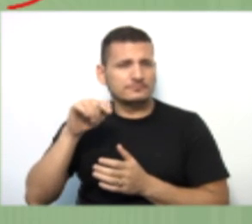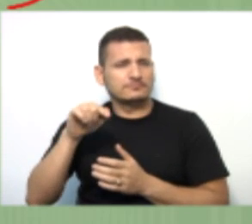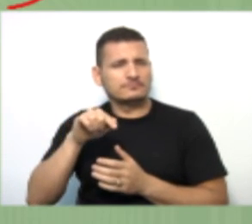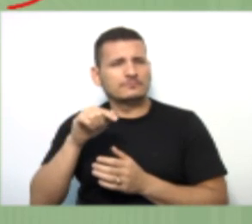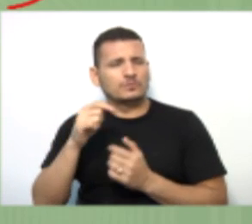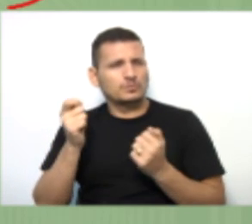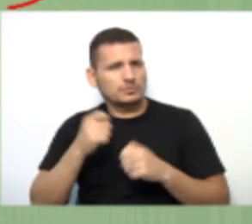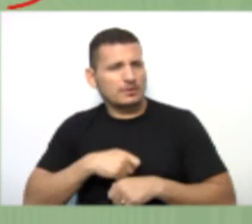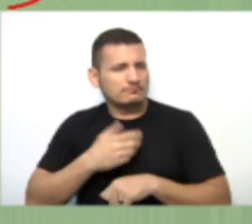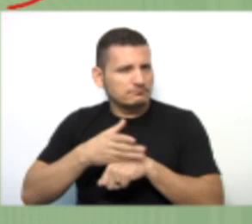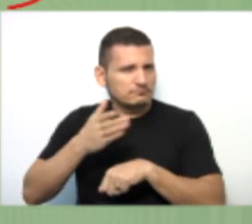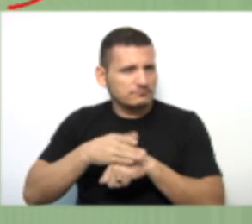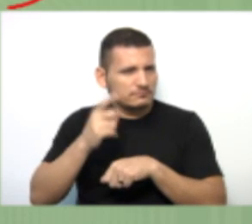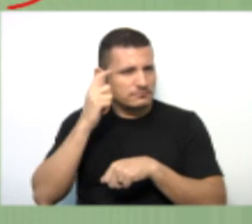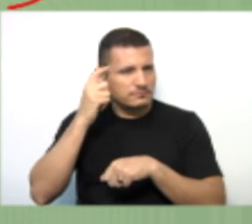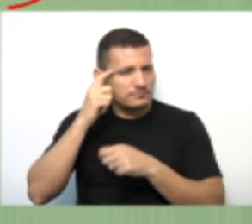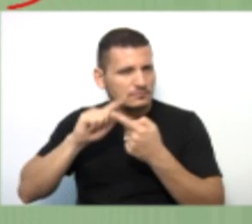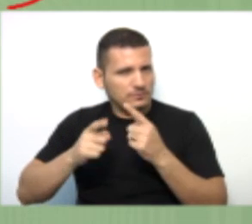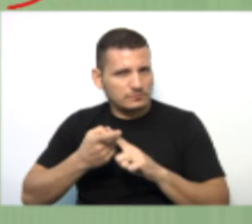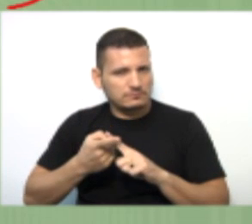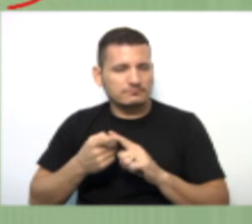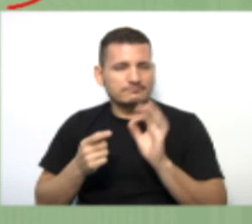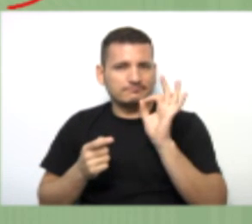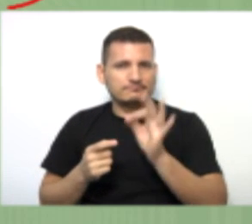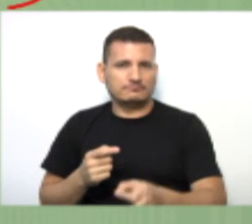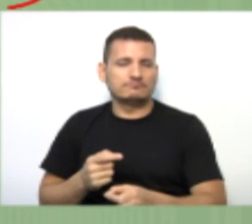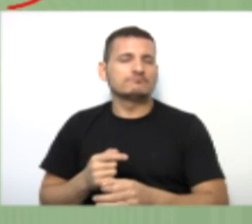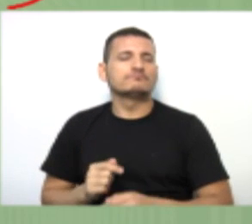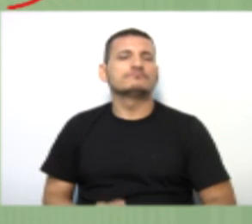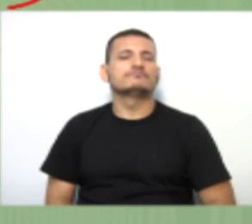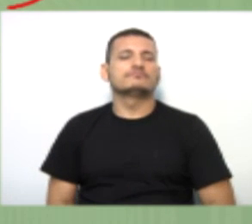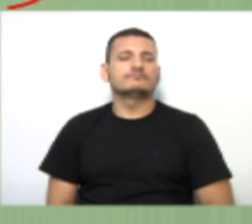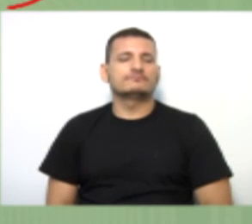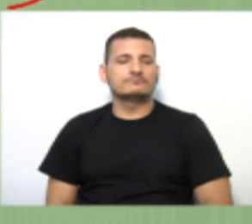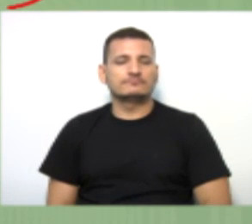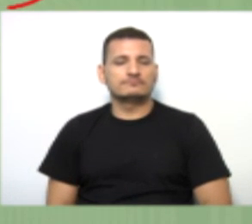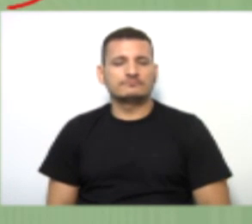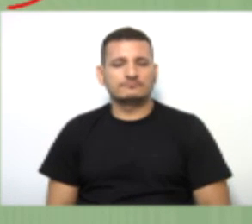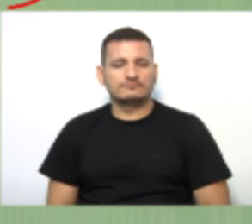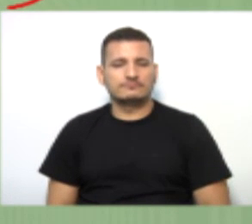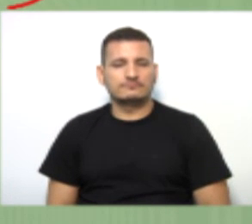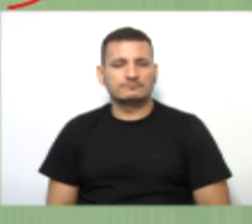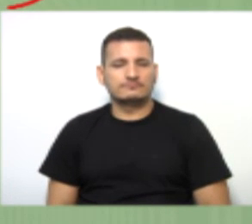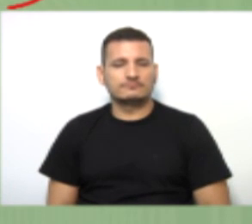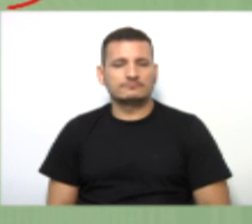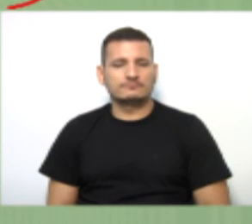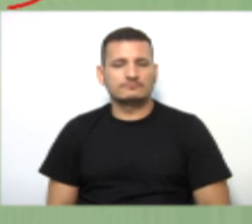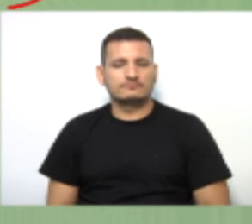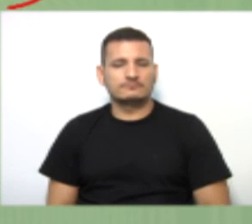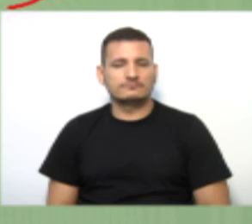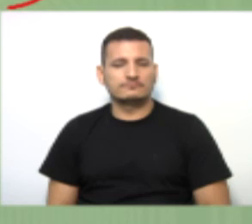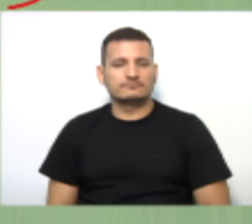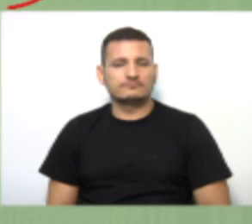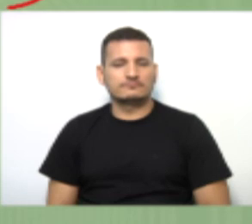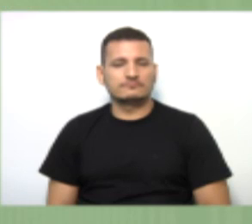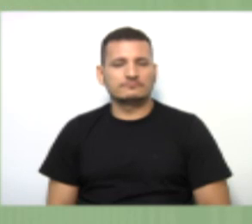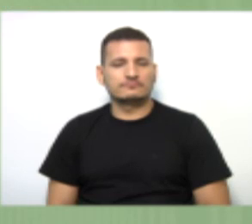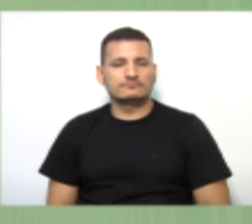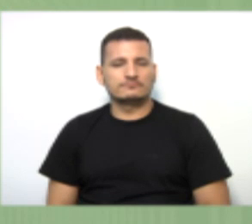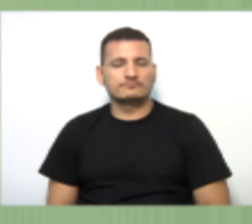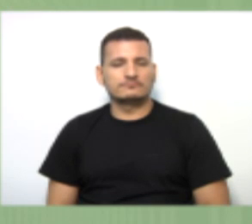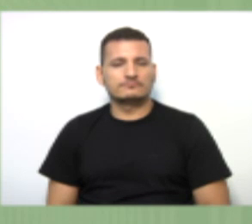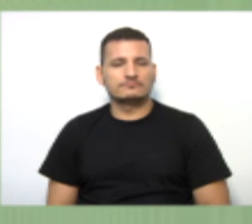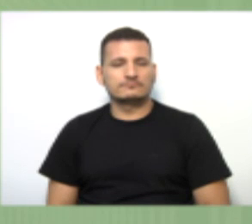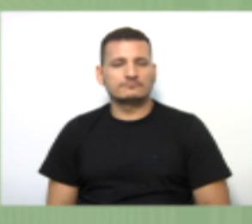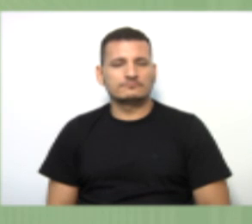meu pensamento lógico? Com certeza. E vamos seguir em frente, tá? Vamos lá. Esse aqui é o nosso enigma de